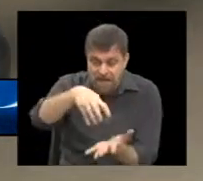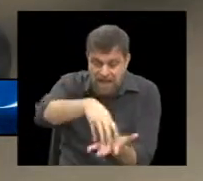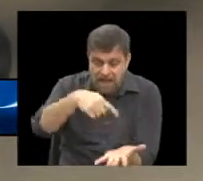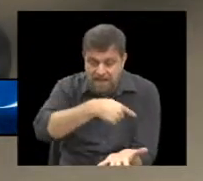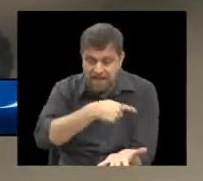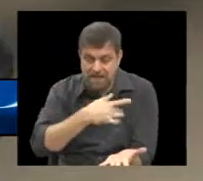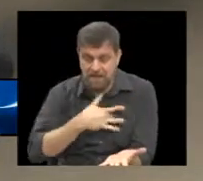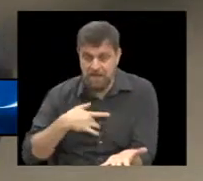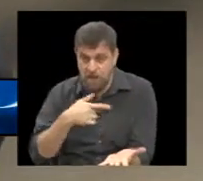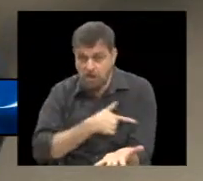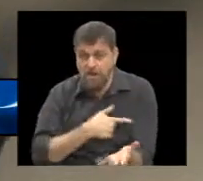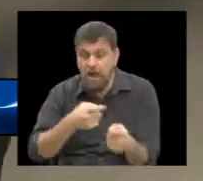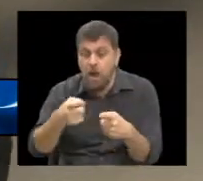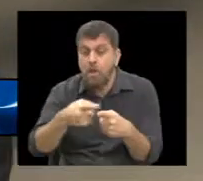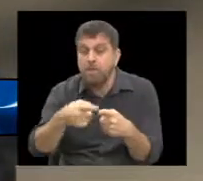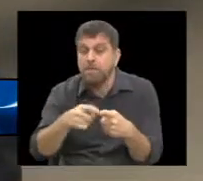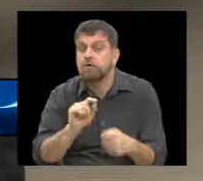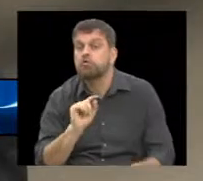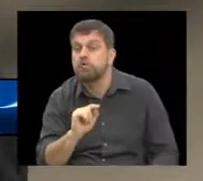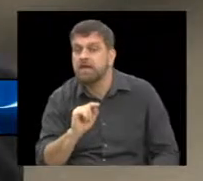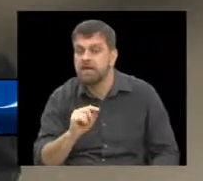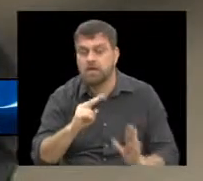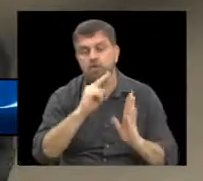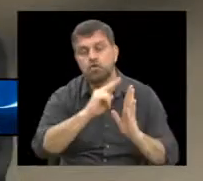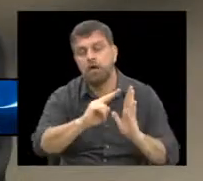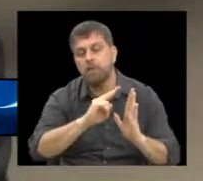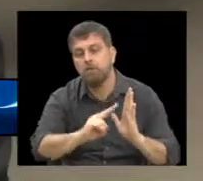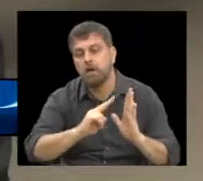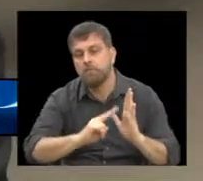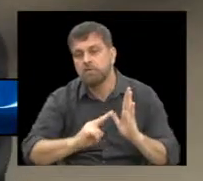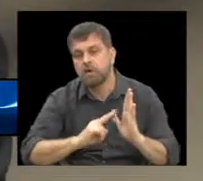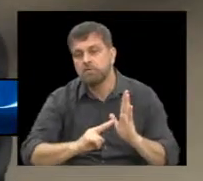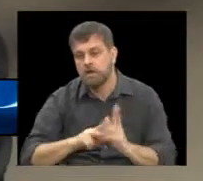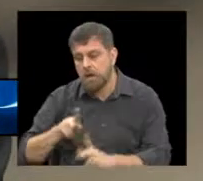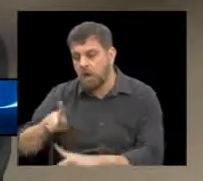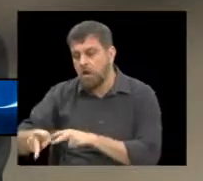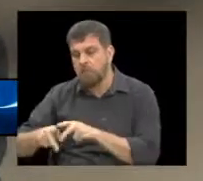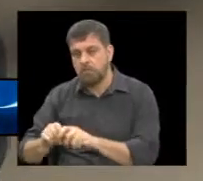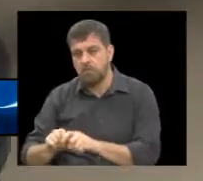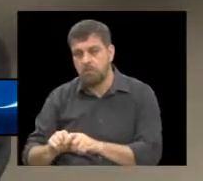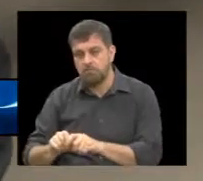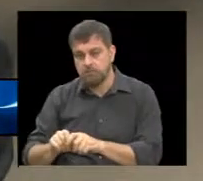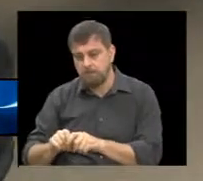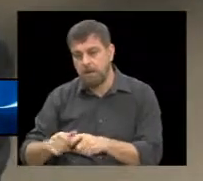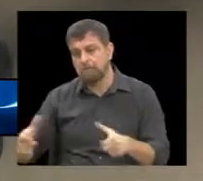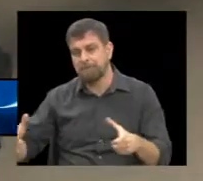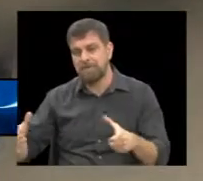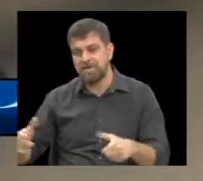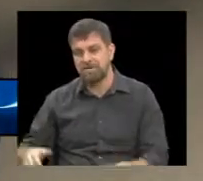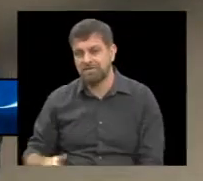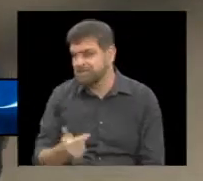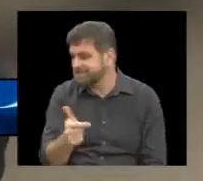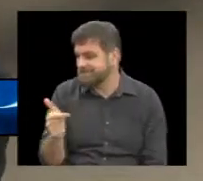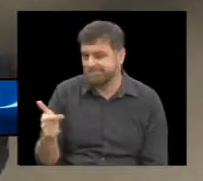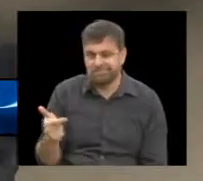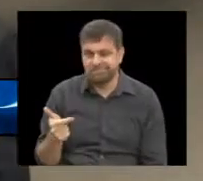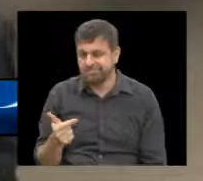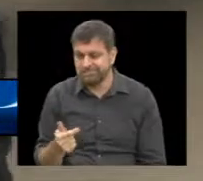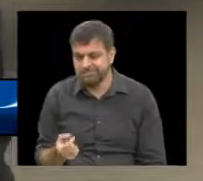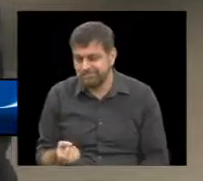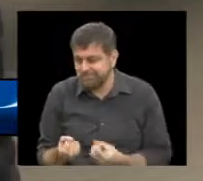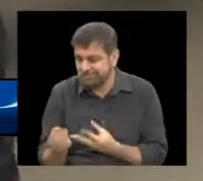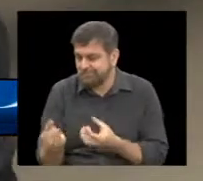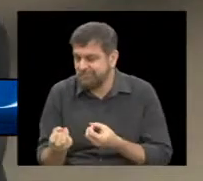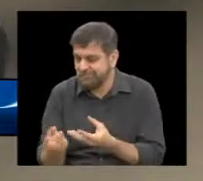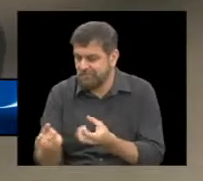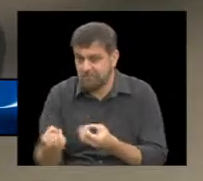trabalho só que a maioria da população ela não tem acesso a este tipo é de informação